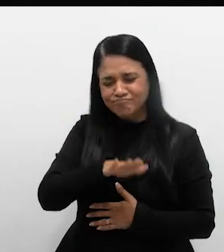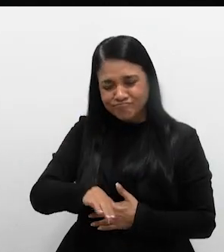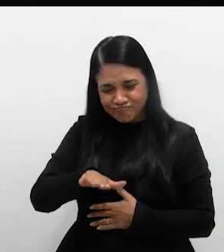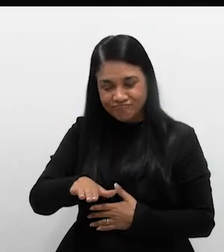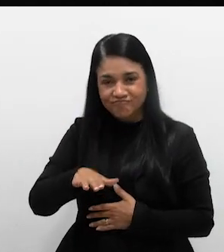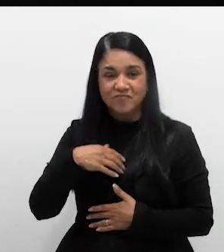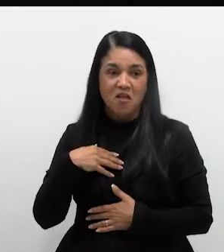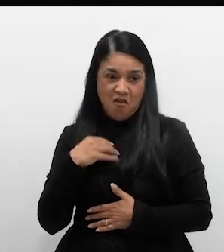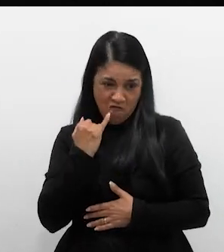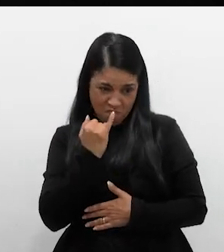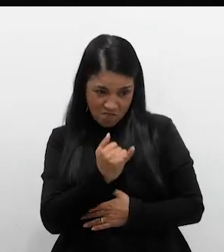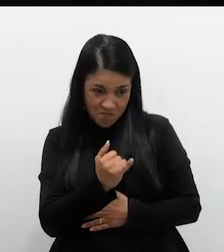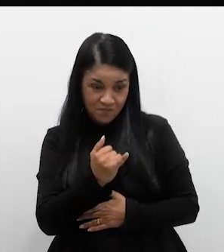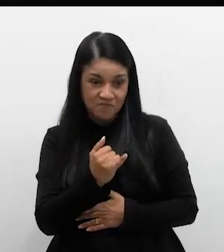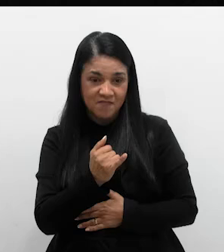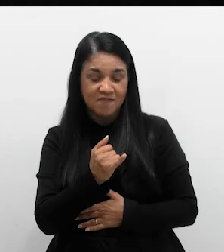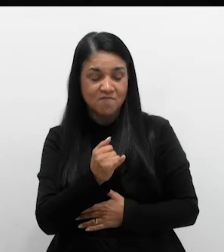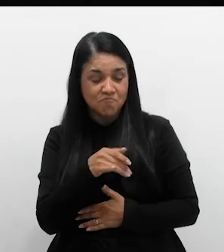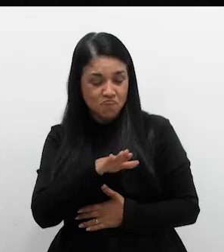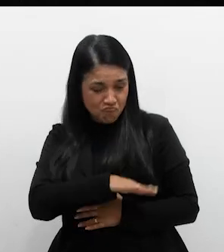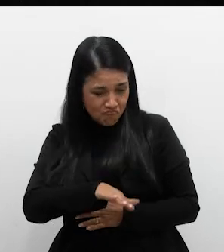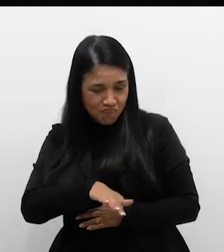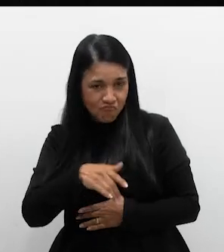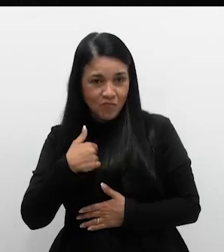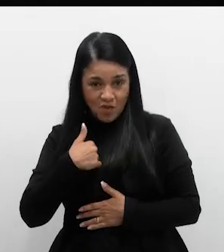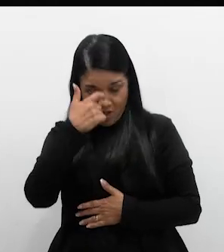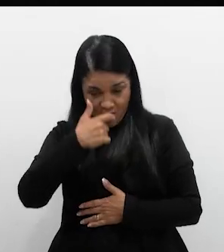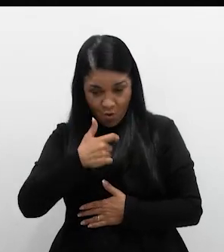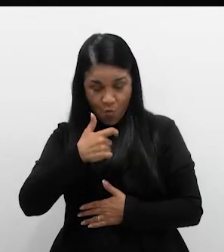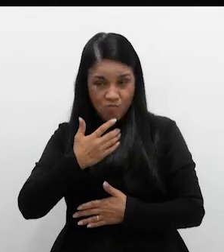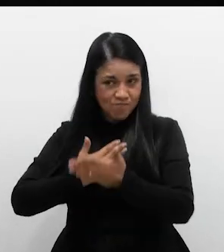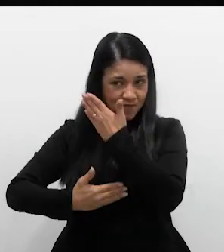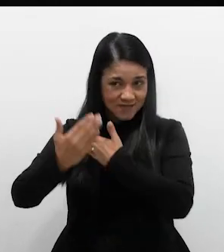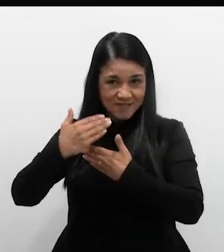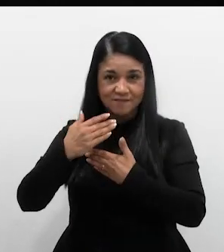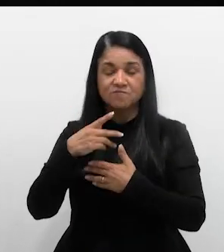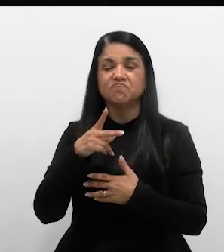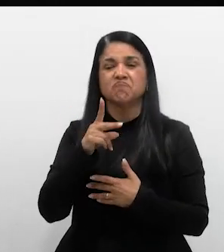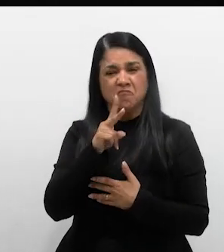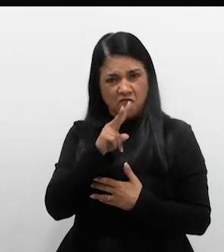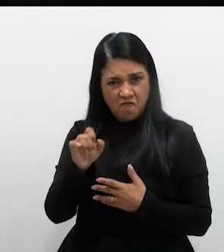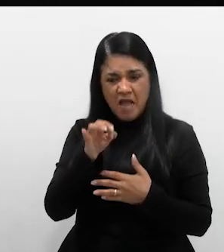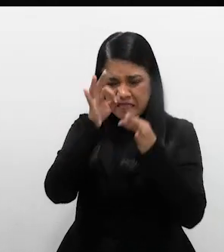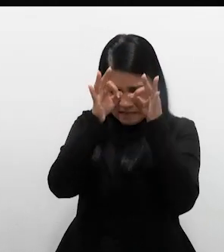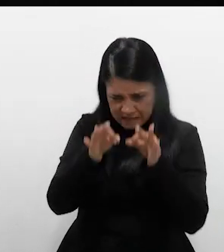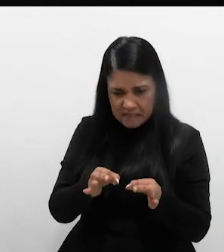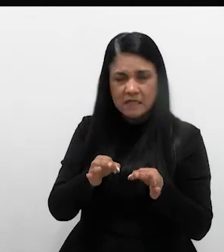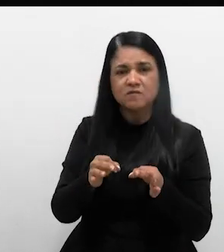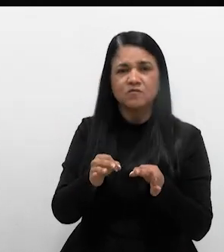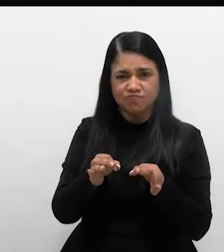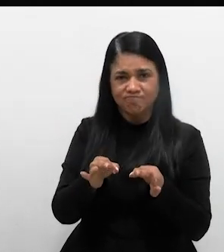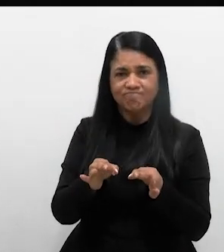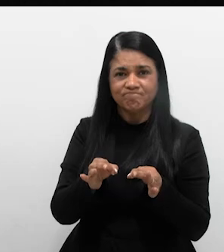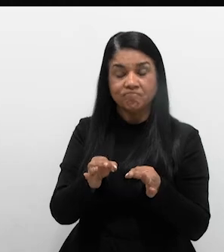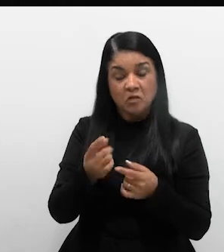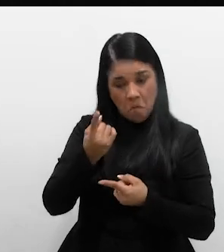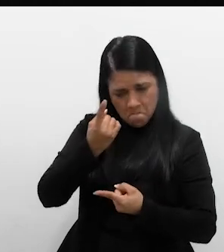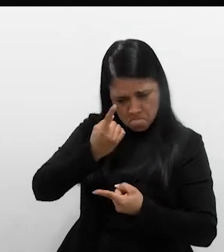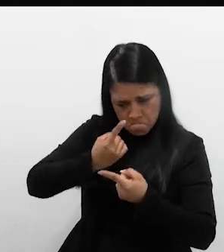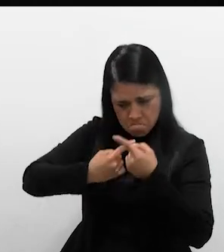diria: vai dar certo. Acredita que vai dar certo. Vai ser difícil, vai